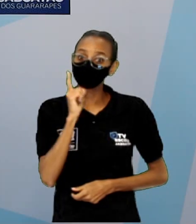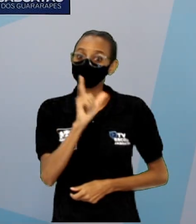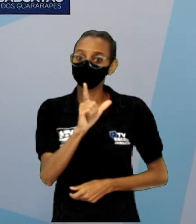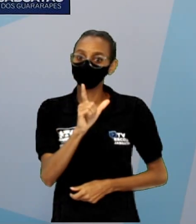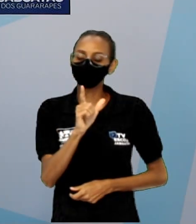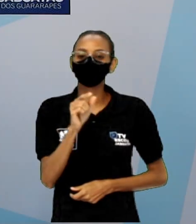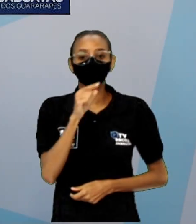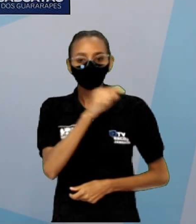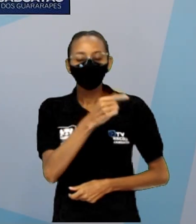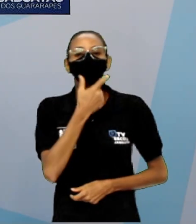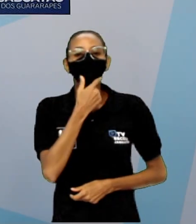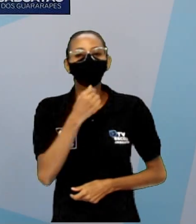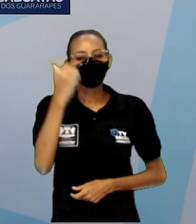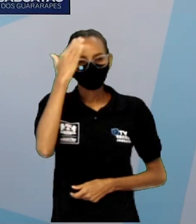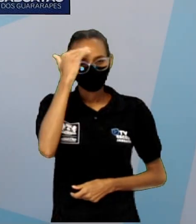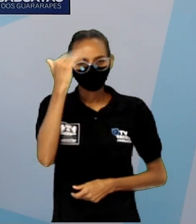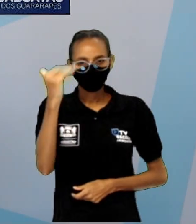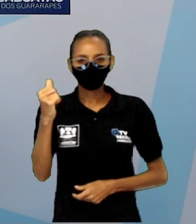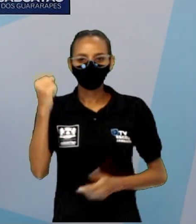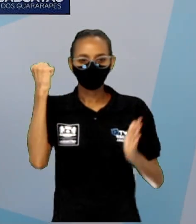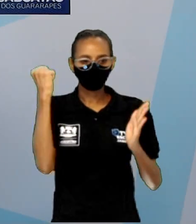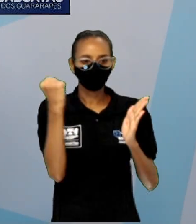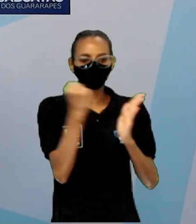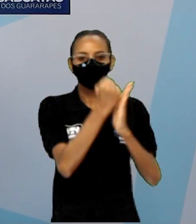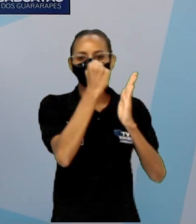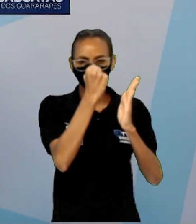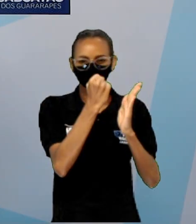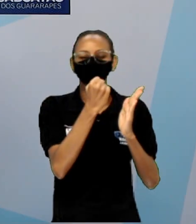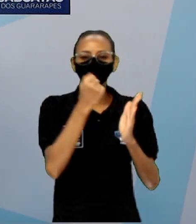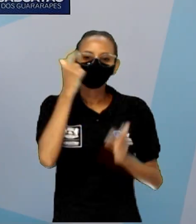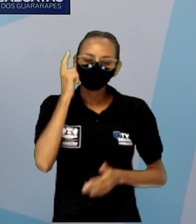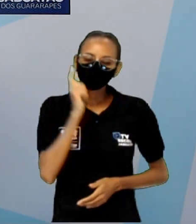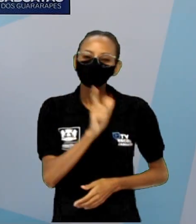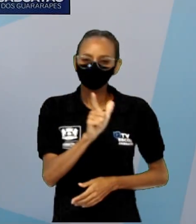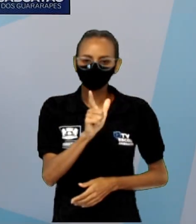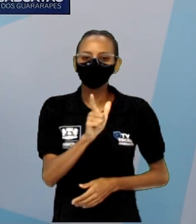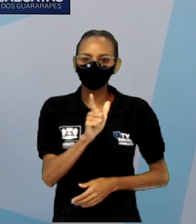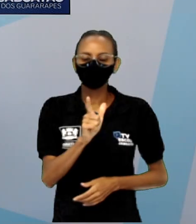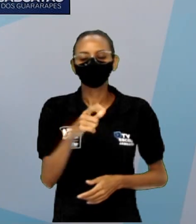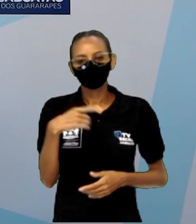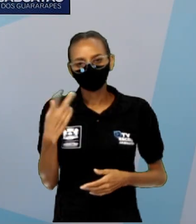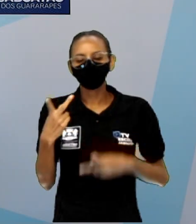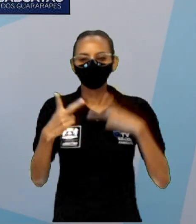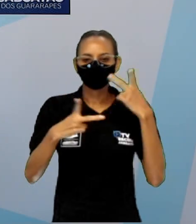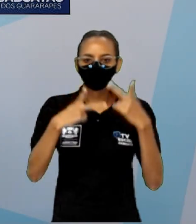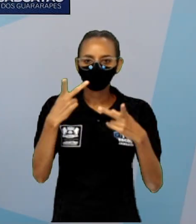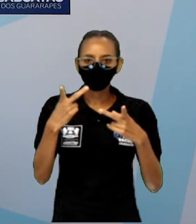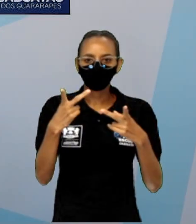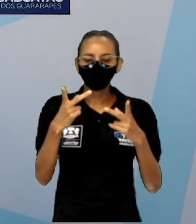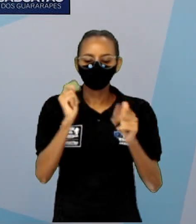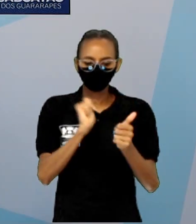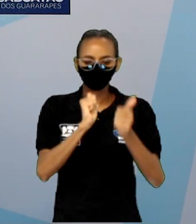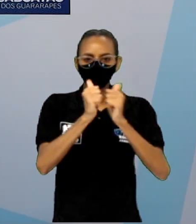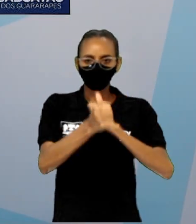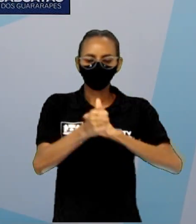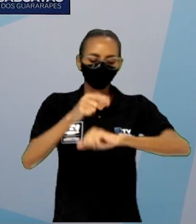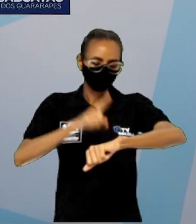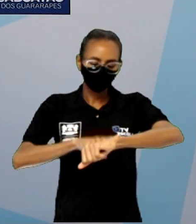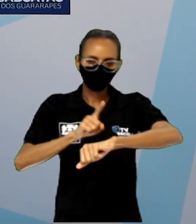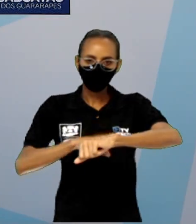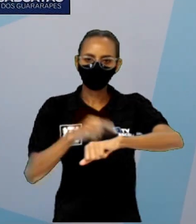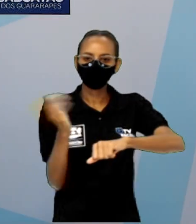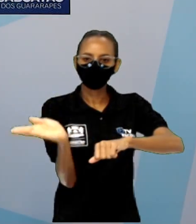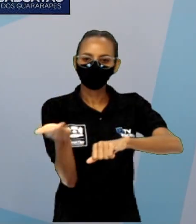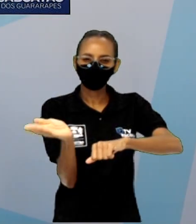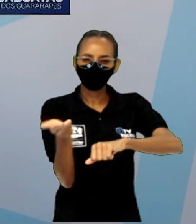sua marca na Olimpíada. Então, quando eu falo de esporte de marca, eu estou falando no tempo, e o tempo é essa velocidade que ele fez para chegar